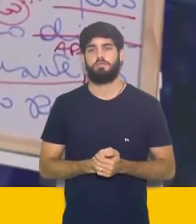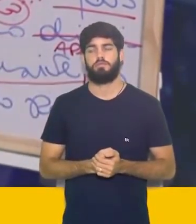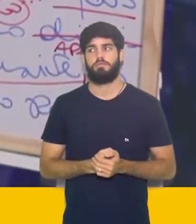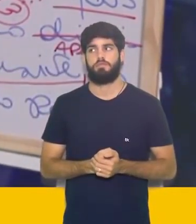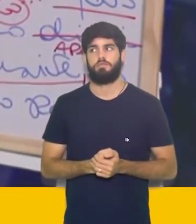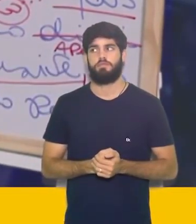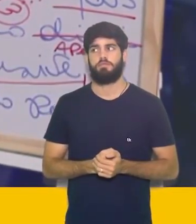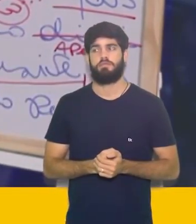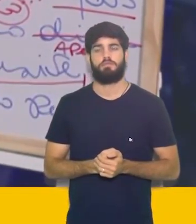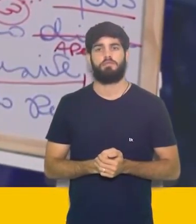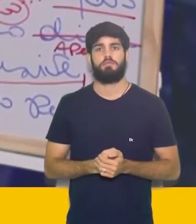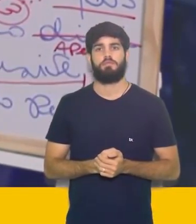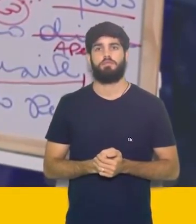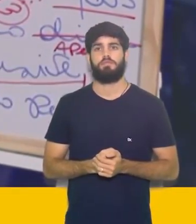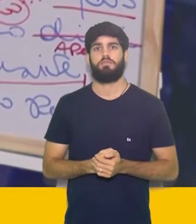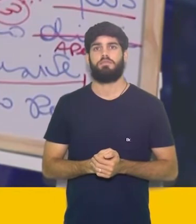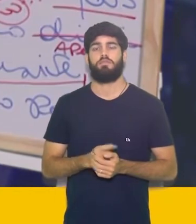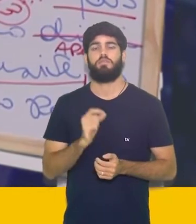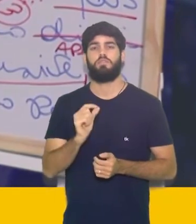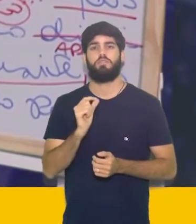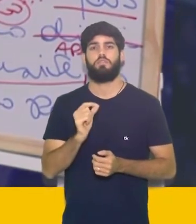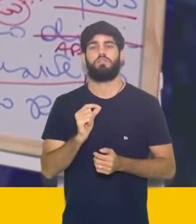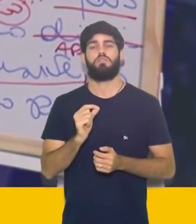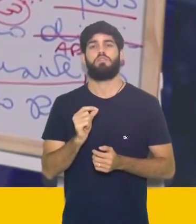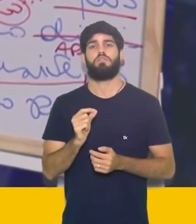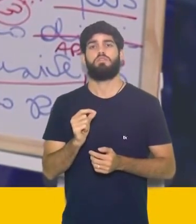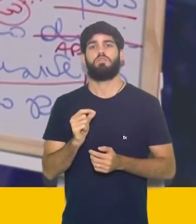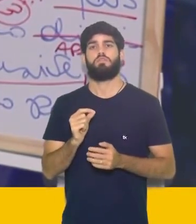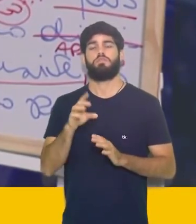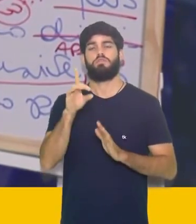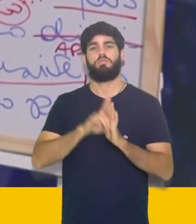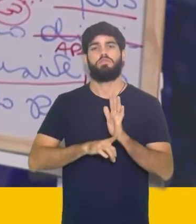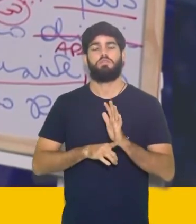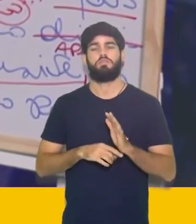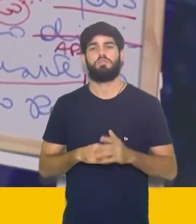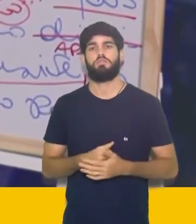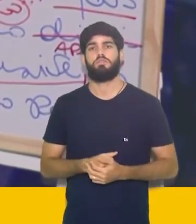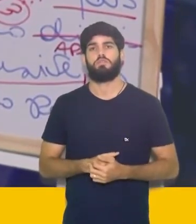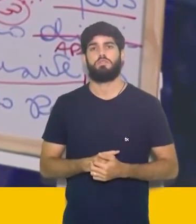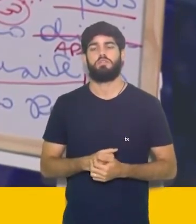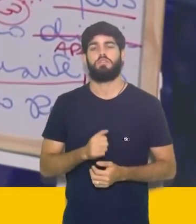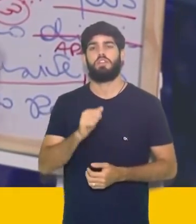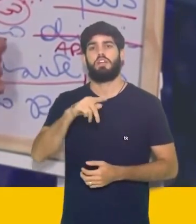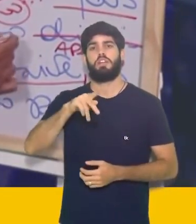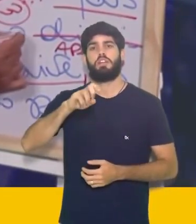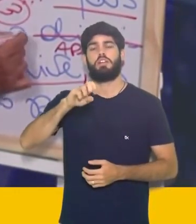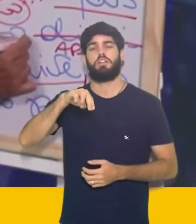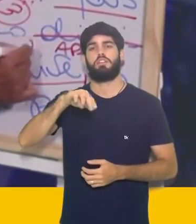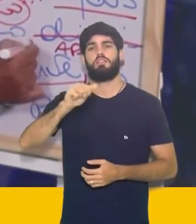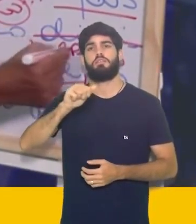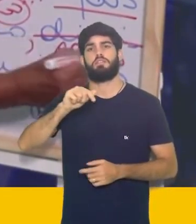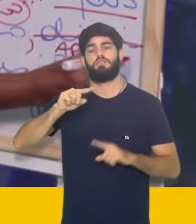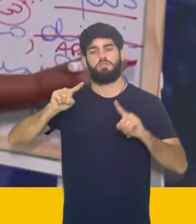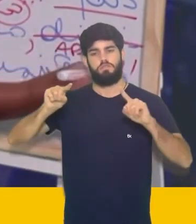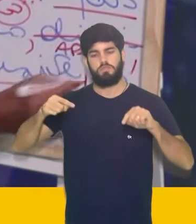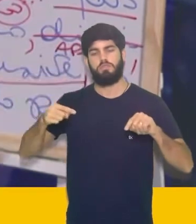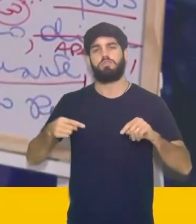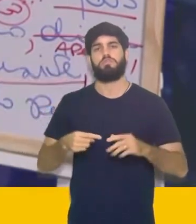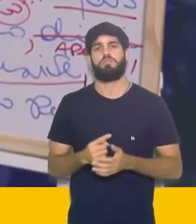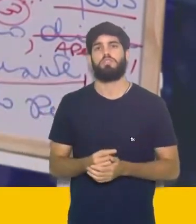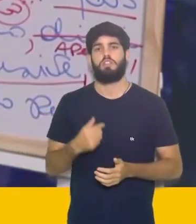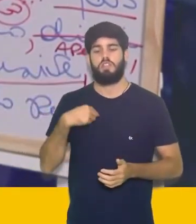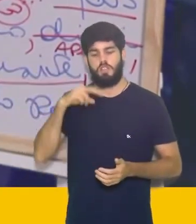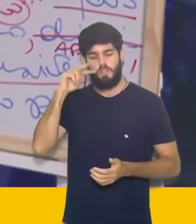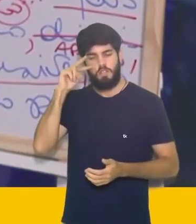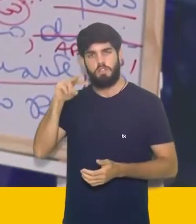apenas da elite. Apenas o quê? O direito. Então coloca o apenas entre duas vírgulas,